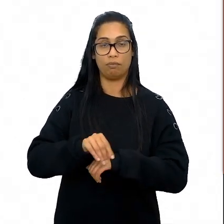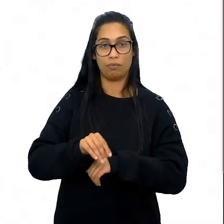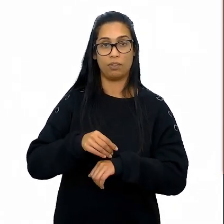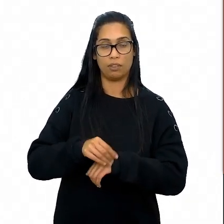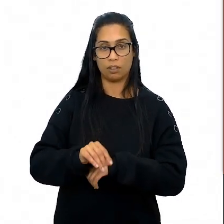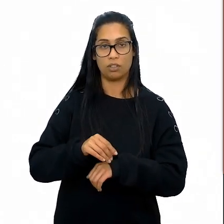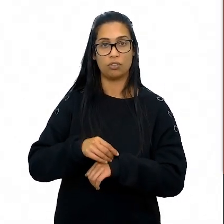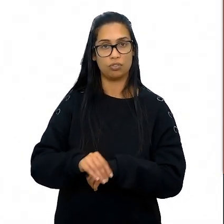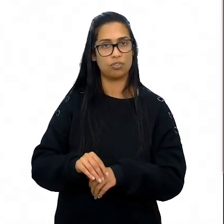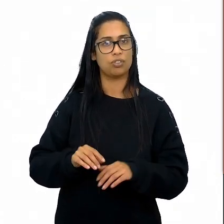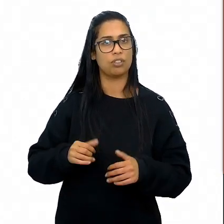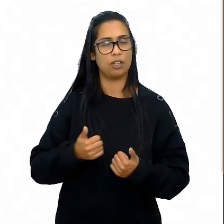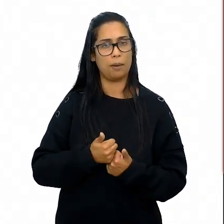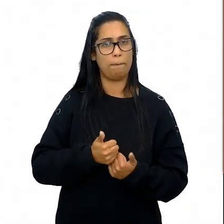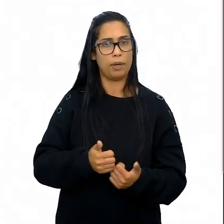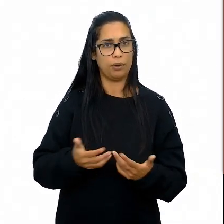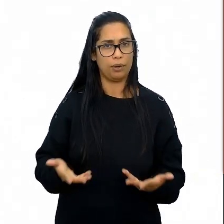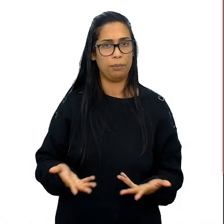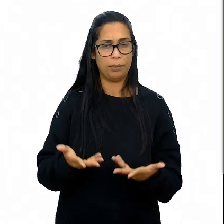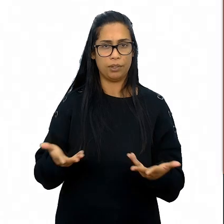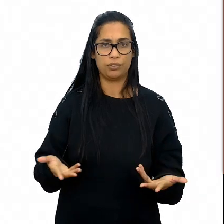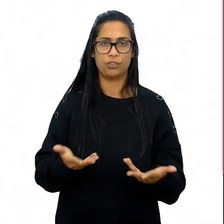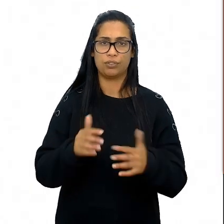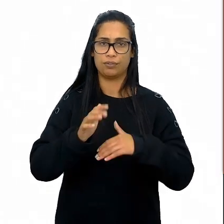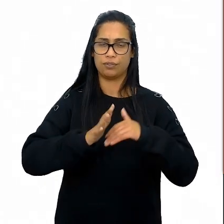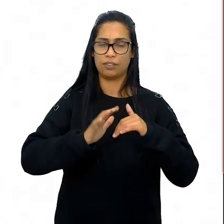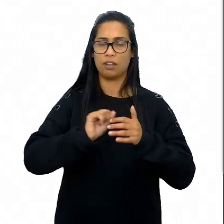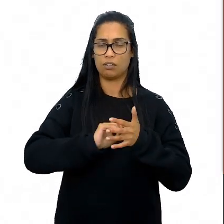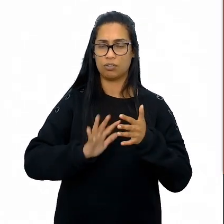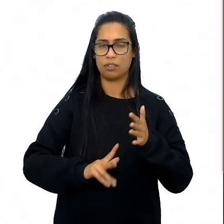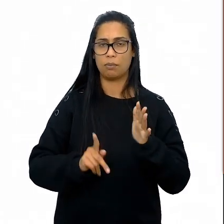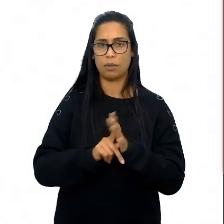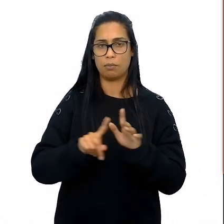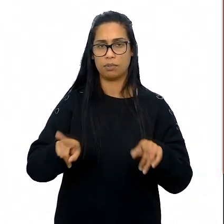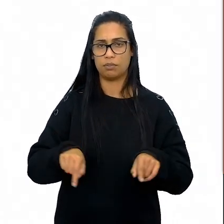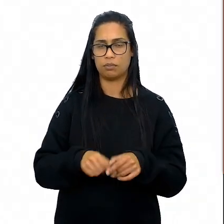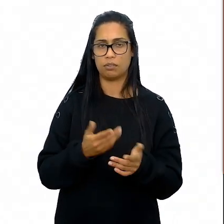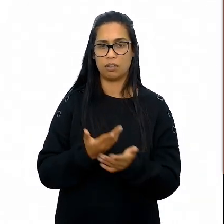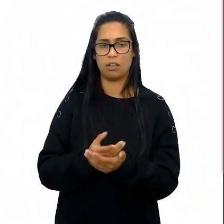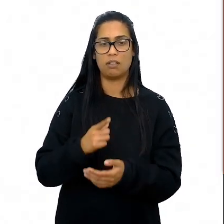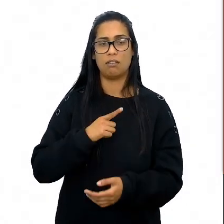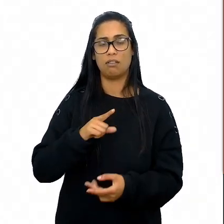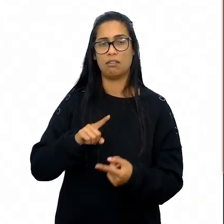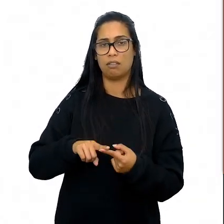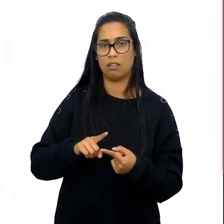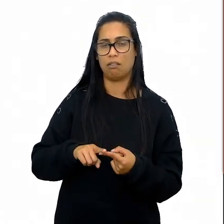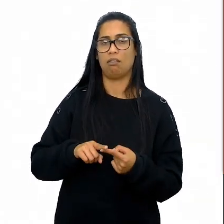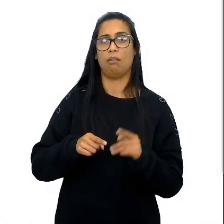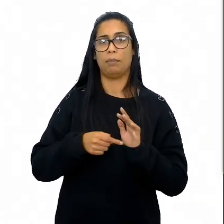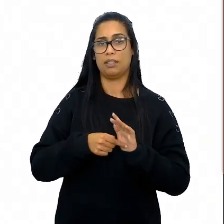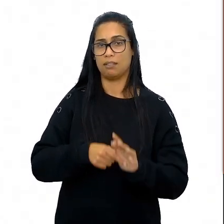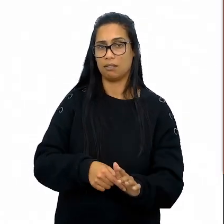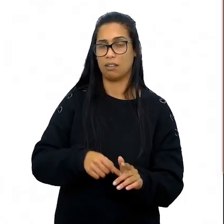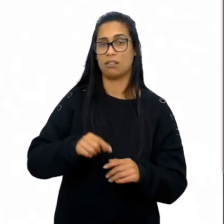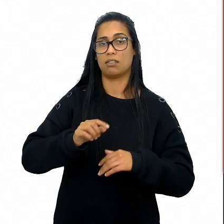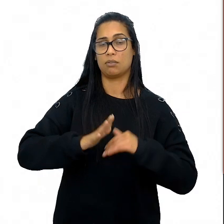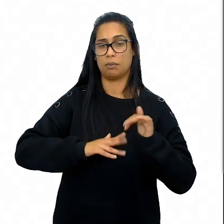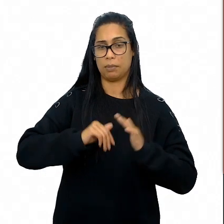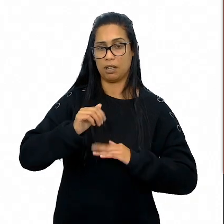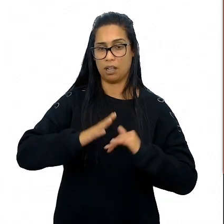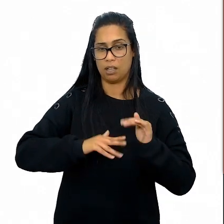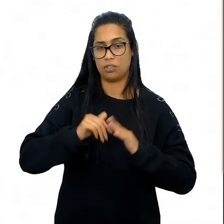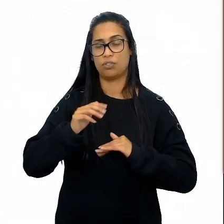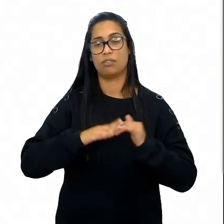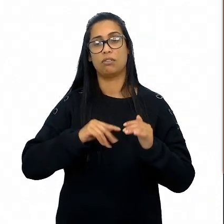nossos as nossas atividades em sala de aula né primeiro deles é apresentação da habilidade o segundo né